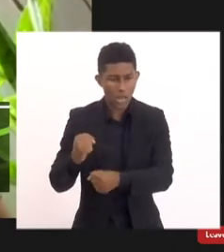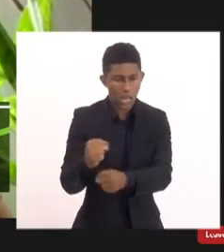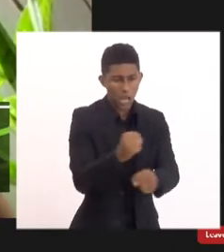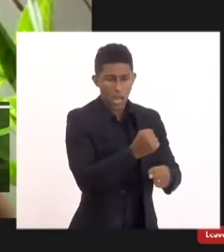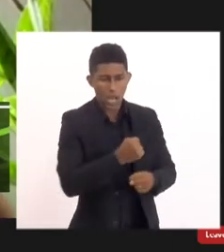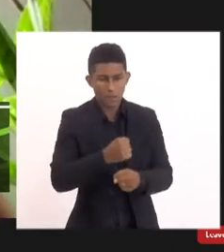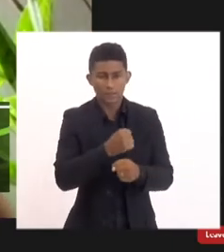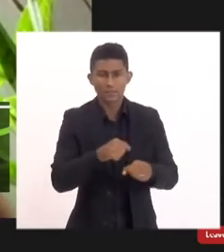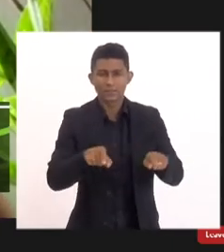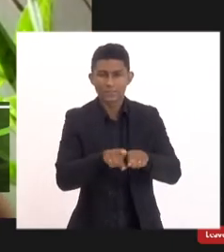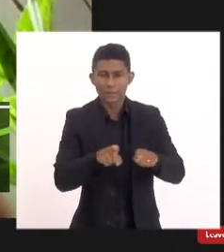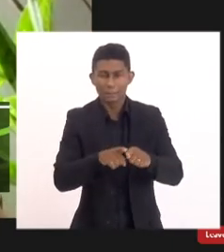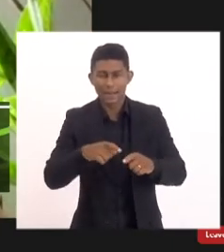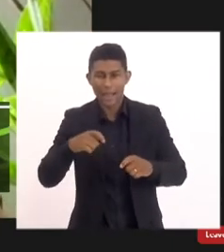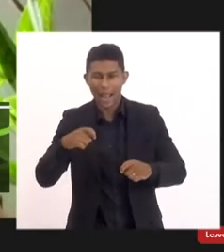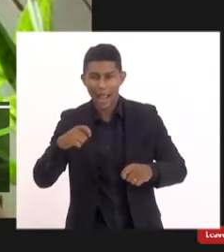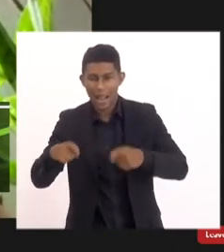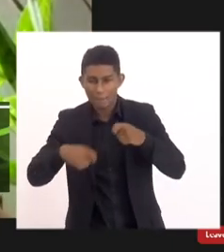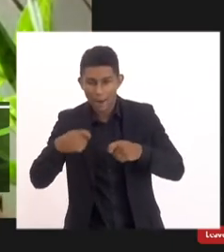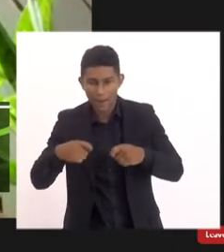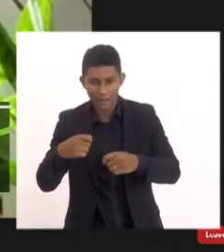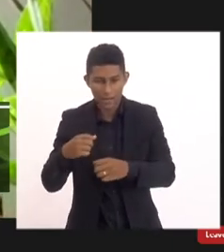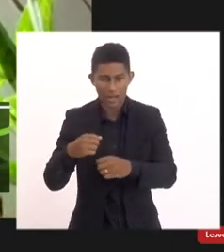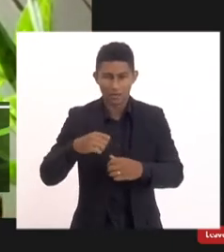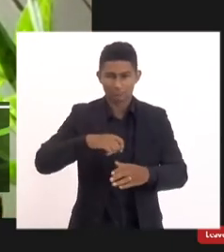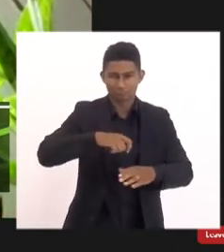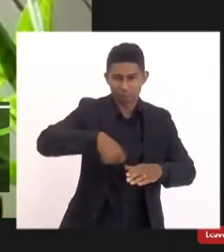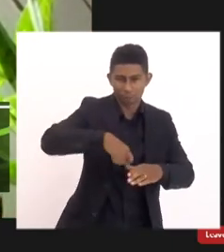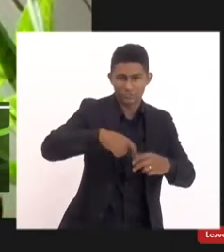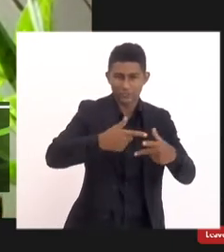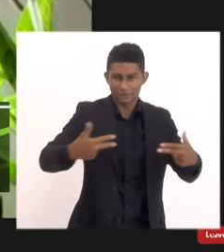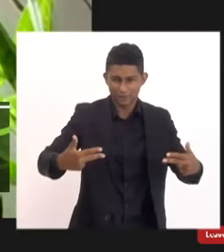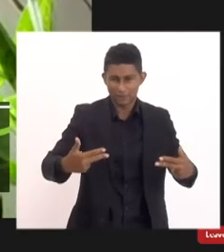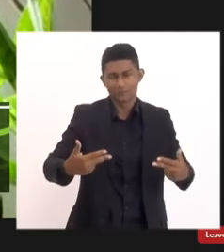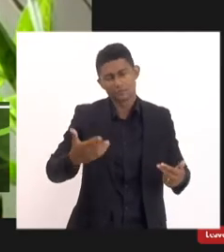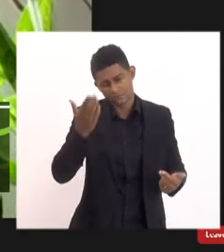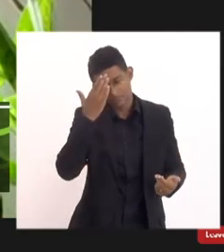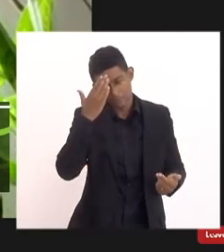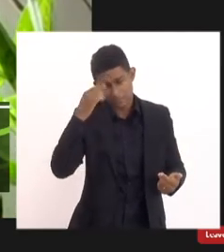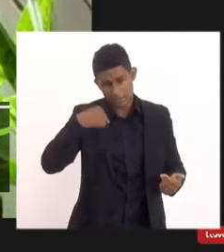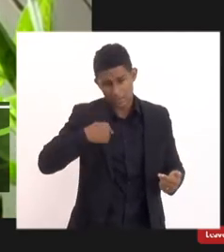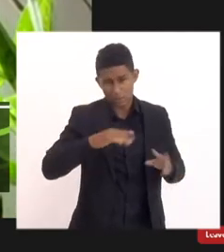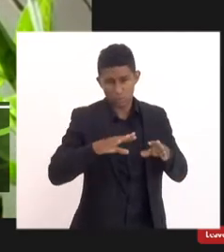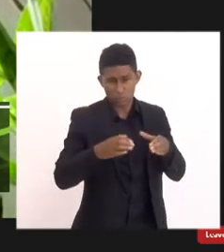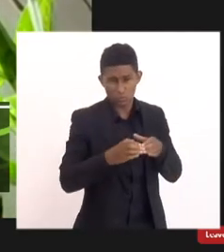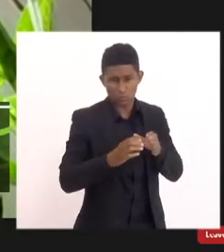Embora esteja falando pela ADERJ, que é a Associação dos Diretores do Estado,